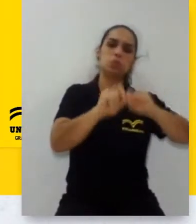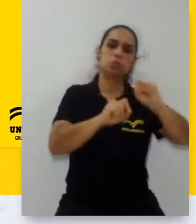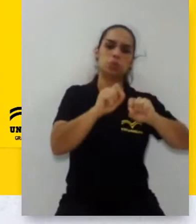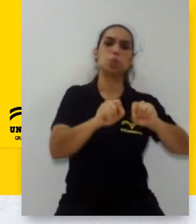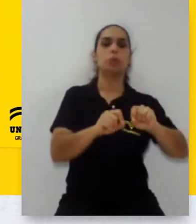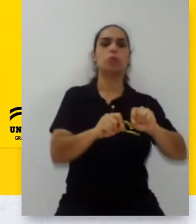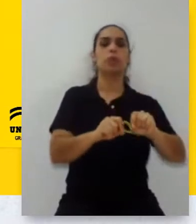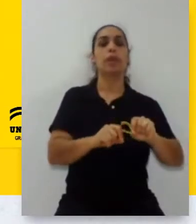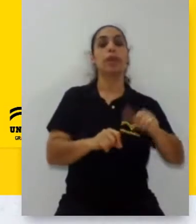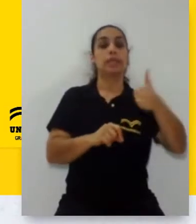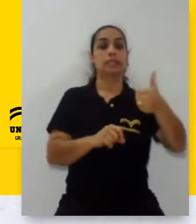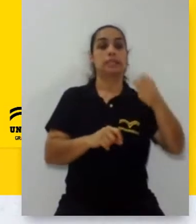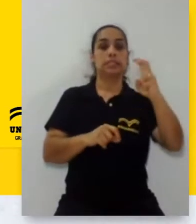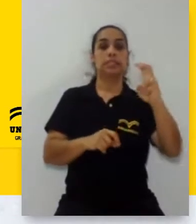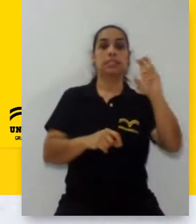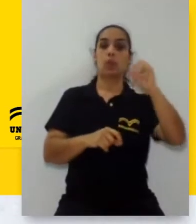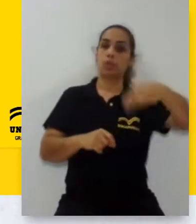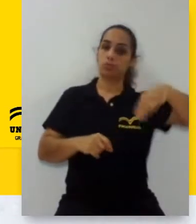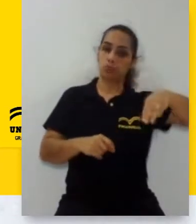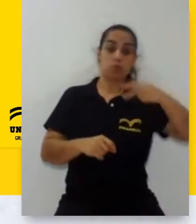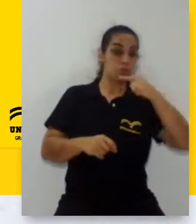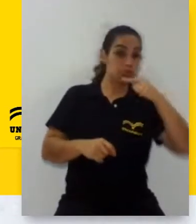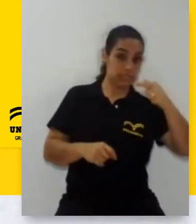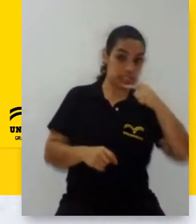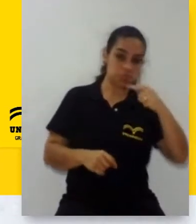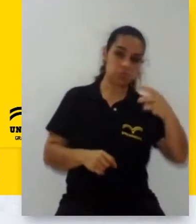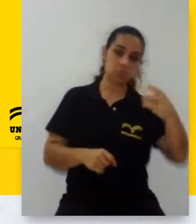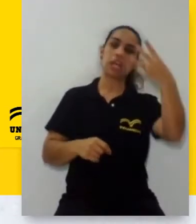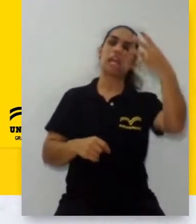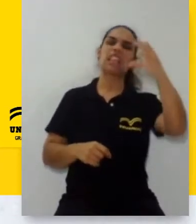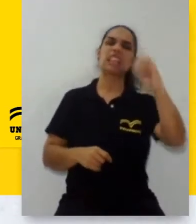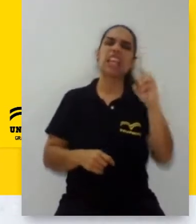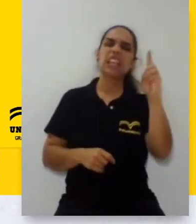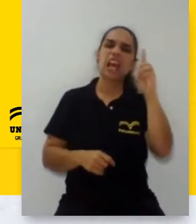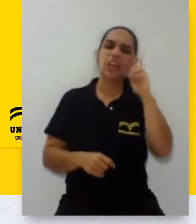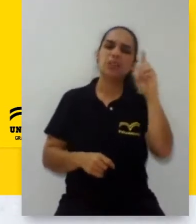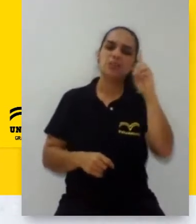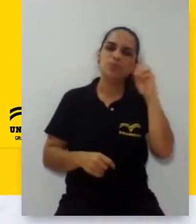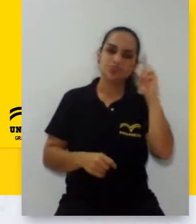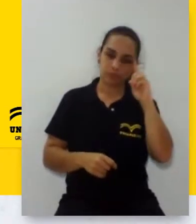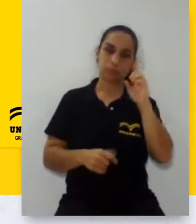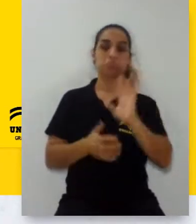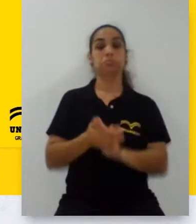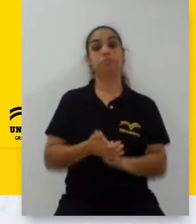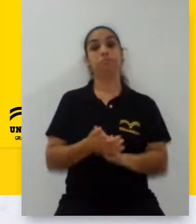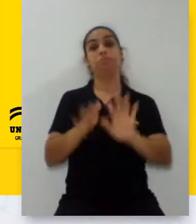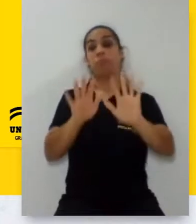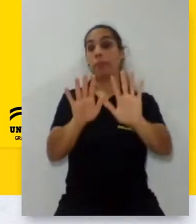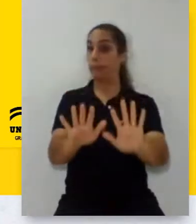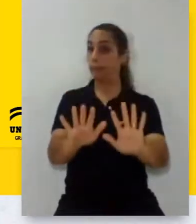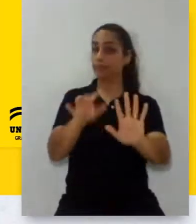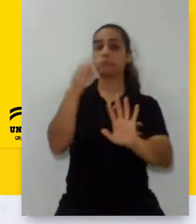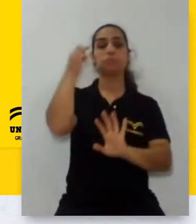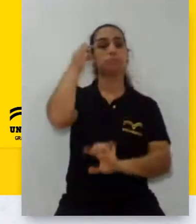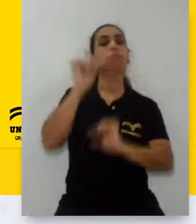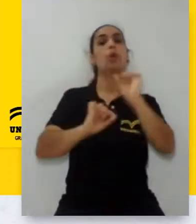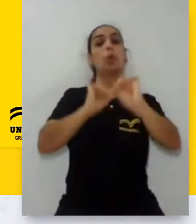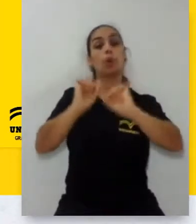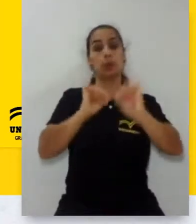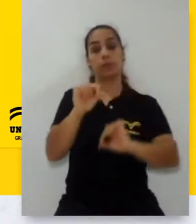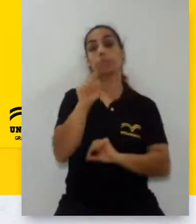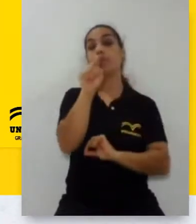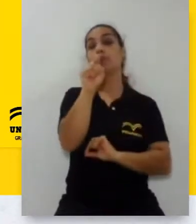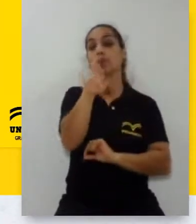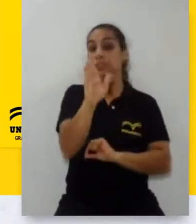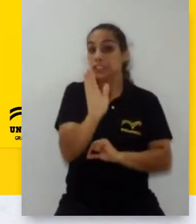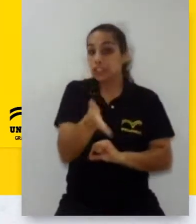essa recomendação ela pode ser o seguinte: se você já tem alguma doença crônica, se você já desenvolveu isso, se você é diabético, tem alguma doença cardiovascular,